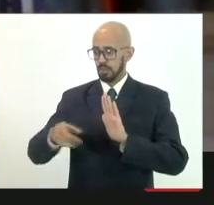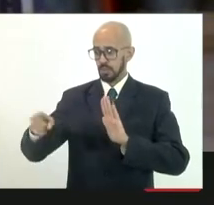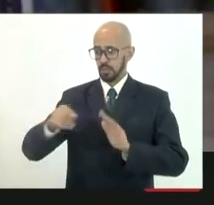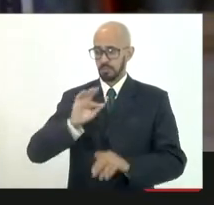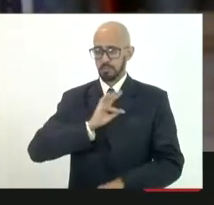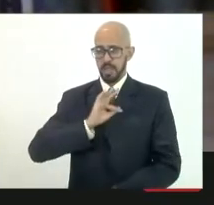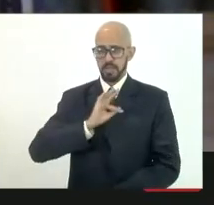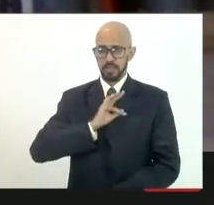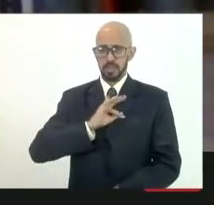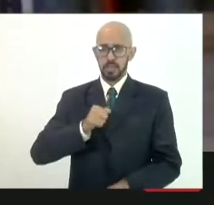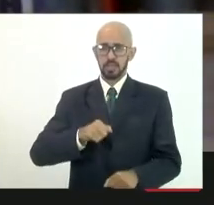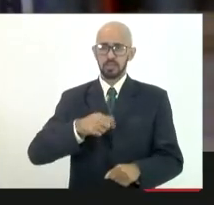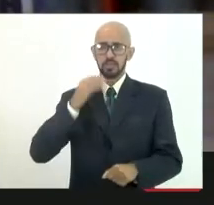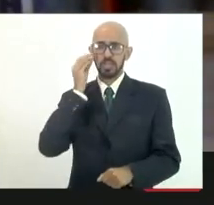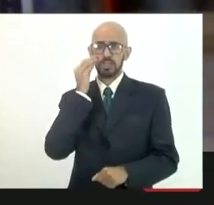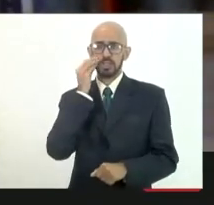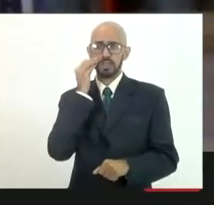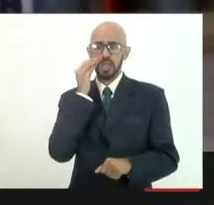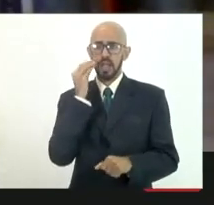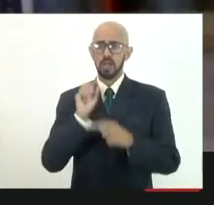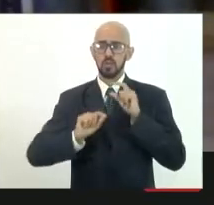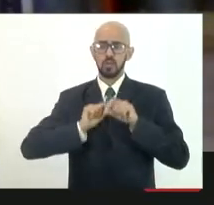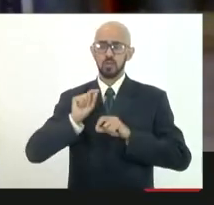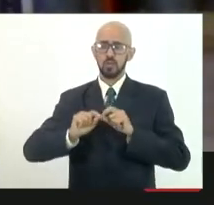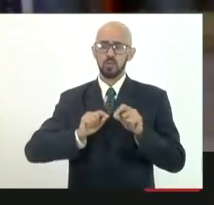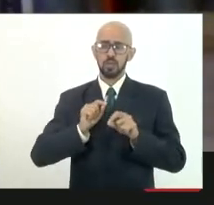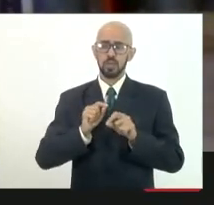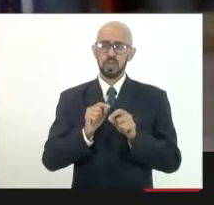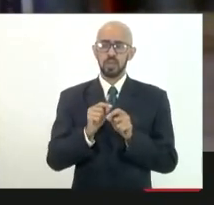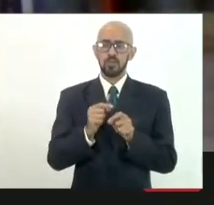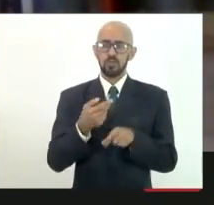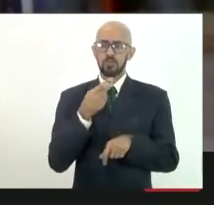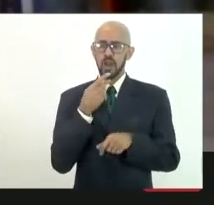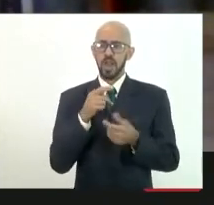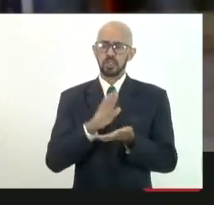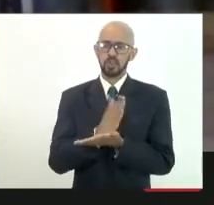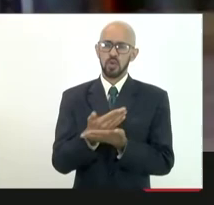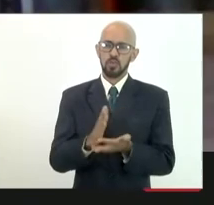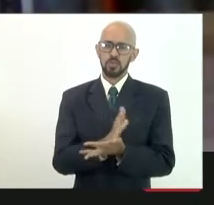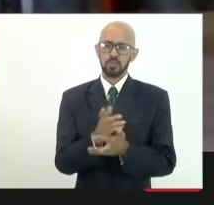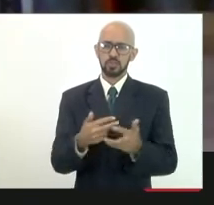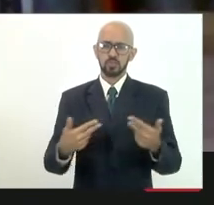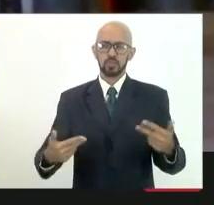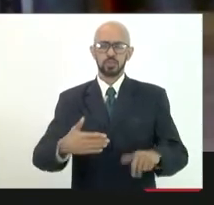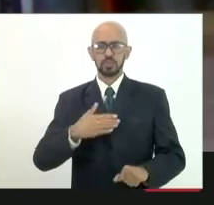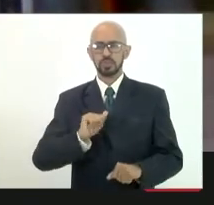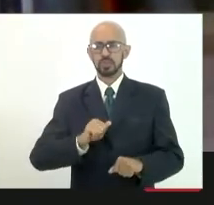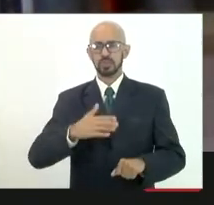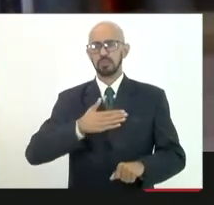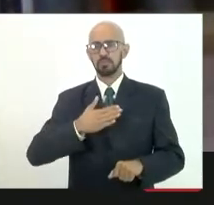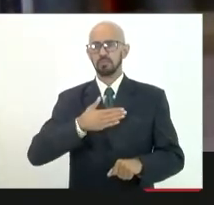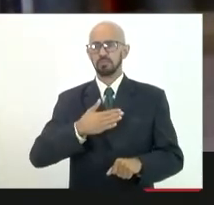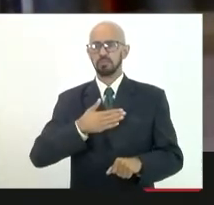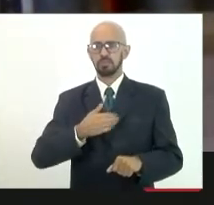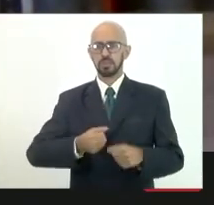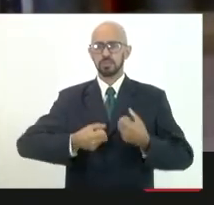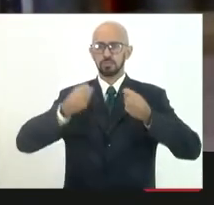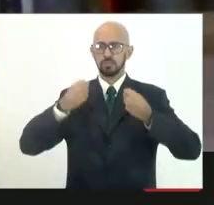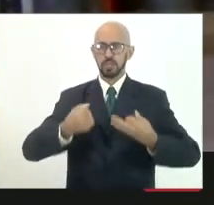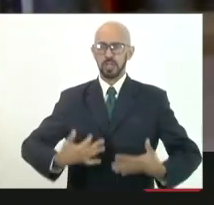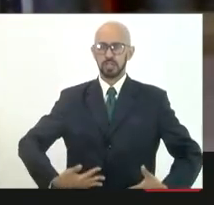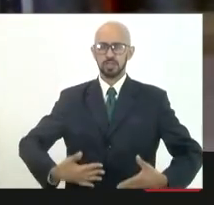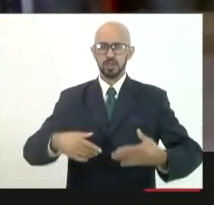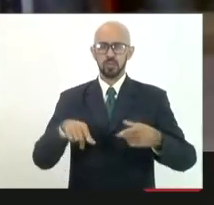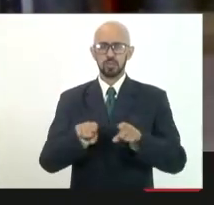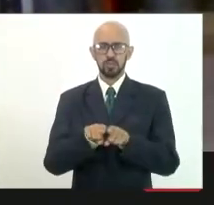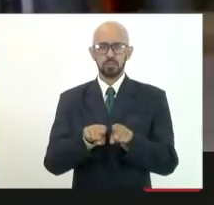tentar trazer algumas questões a partir da minha fala e pensando concretamente